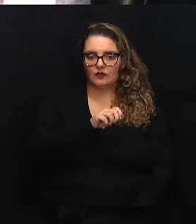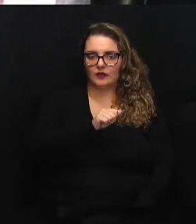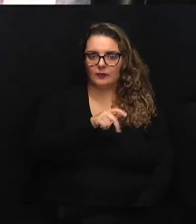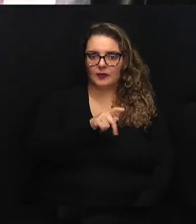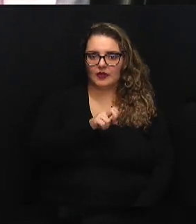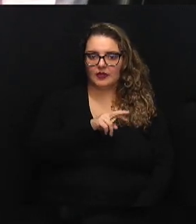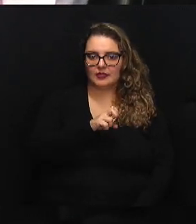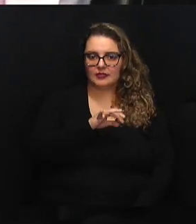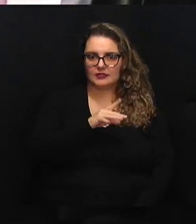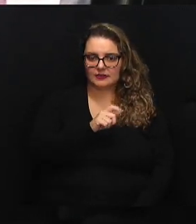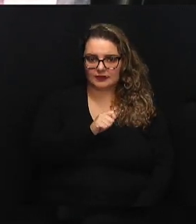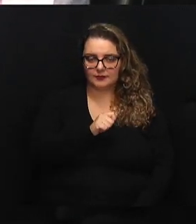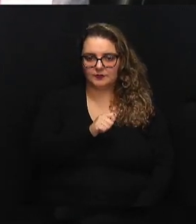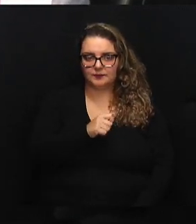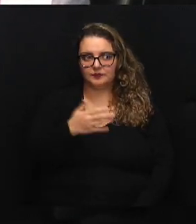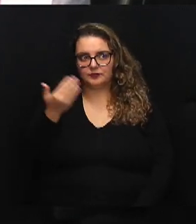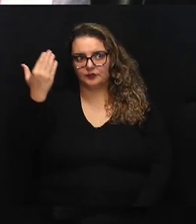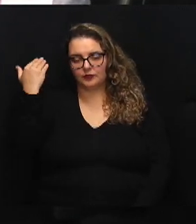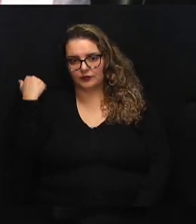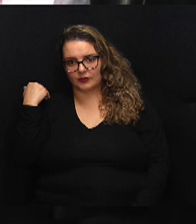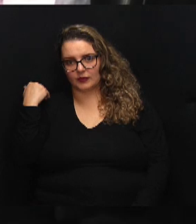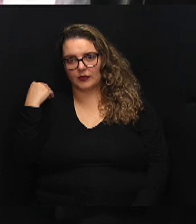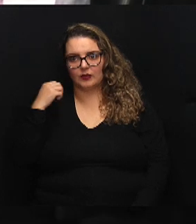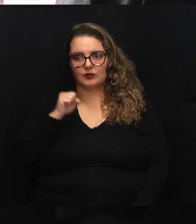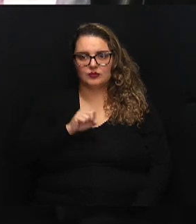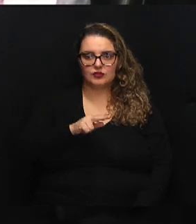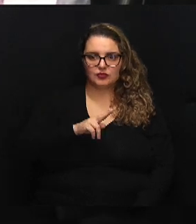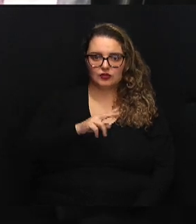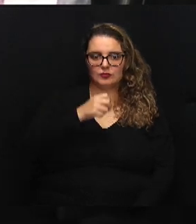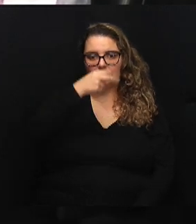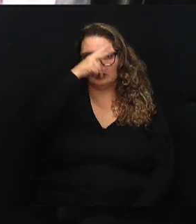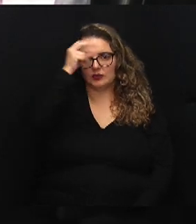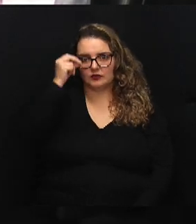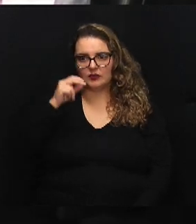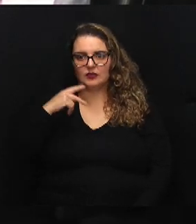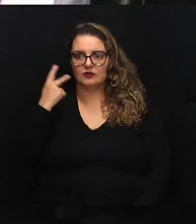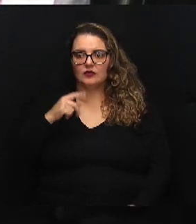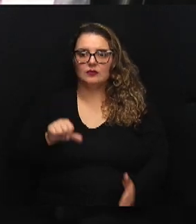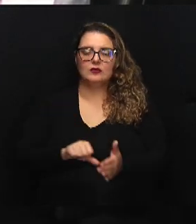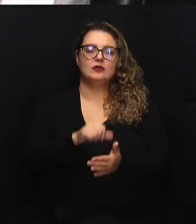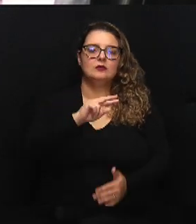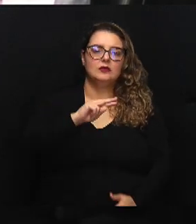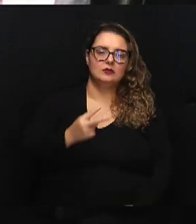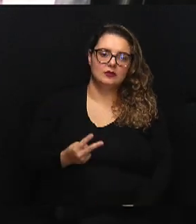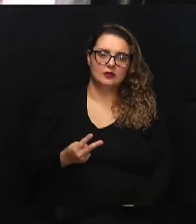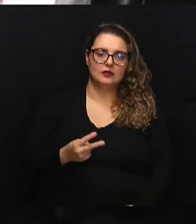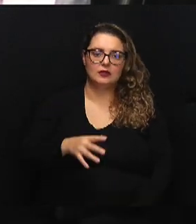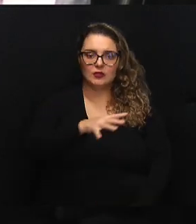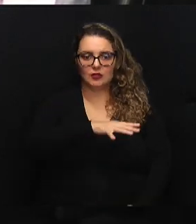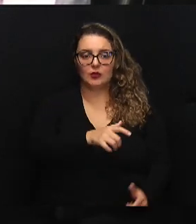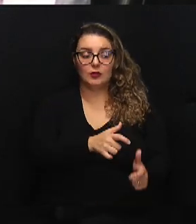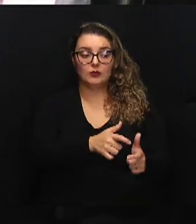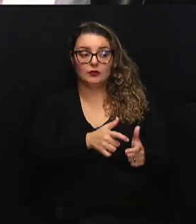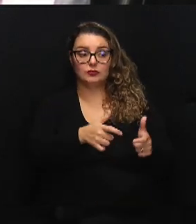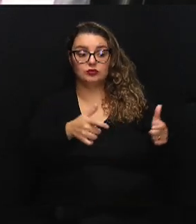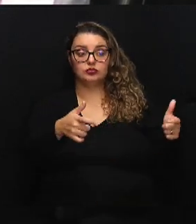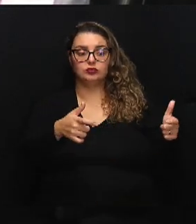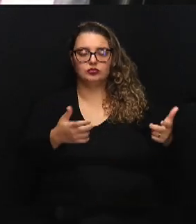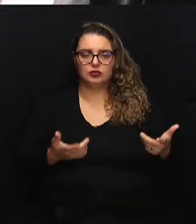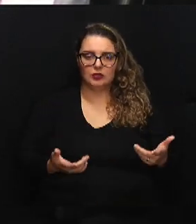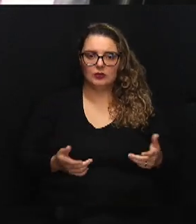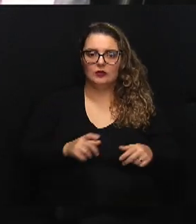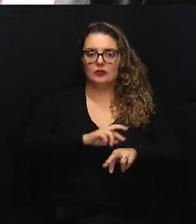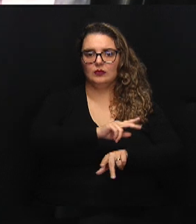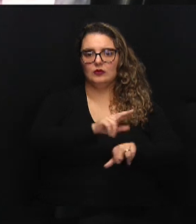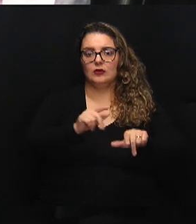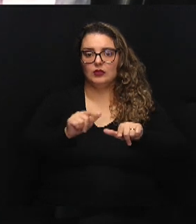desde que você foi lá subprefeito e depois vereador pela primeira vez, aquele distrito cresceu muito. Muitos